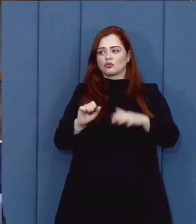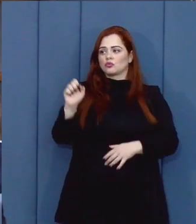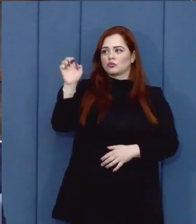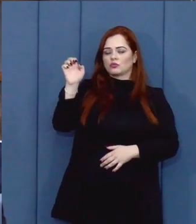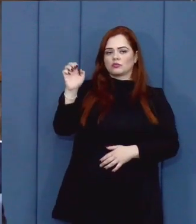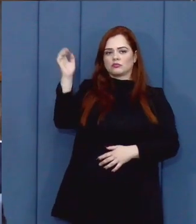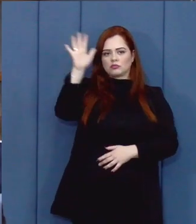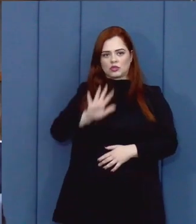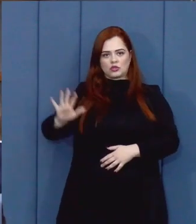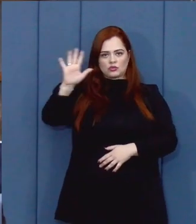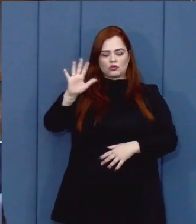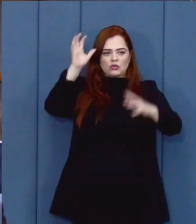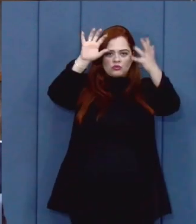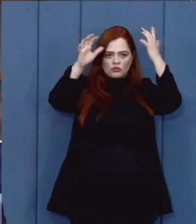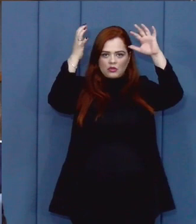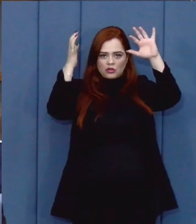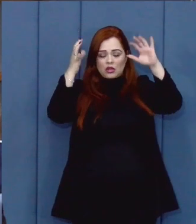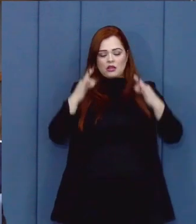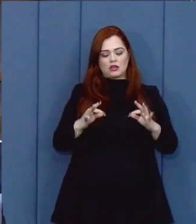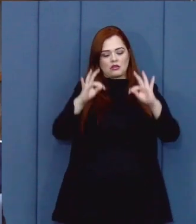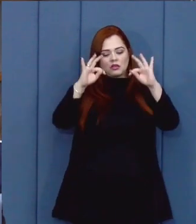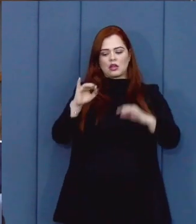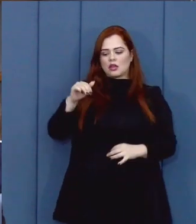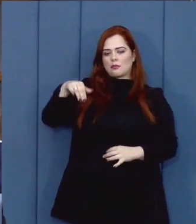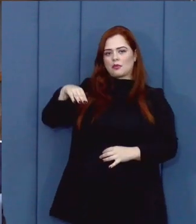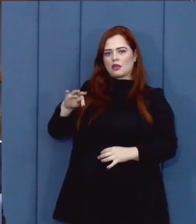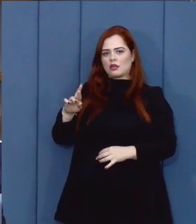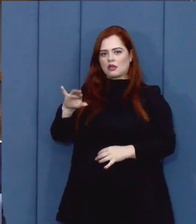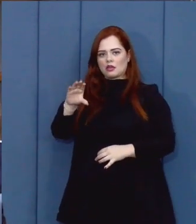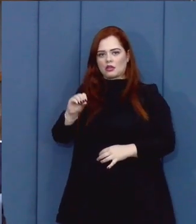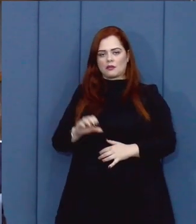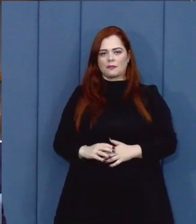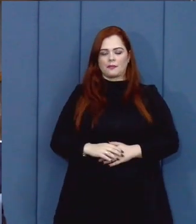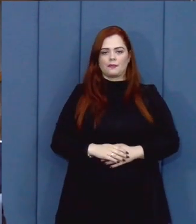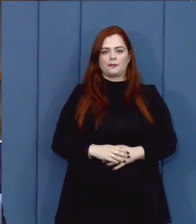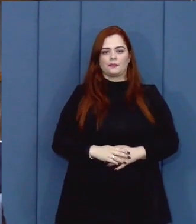de Metrologia, Qualidade e Tecnologia, INMETRO.